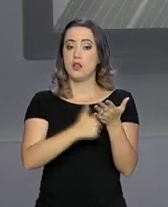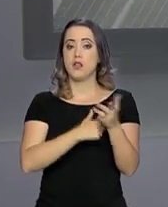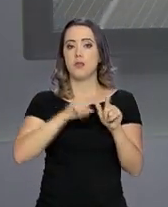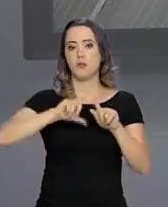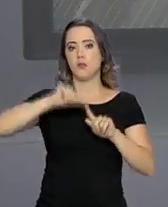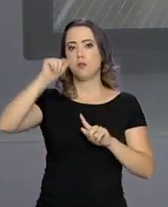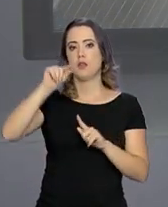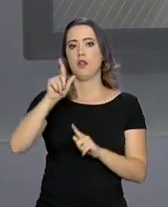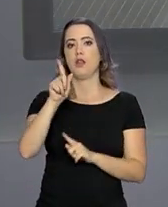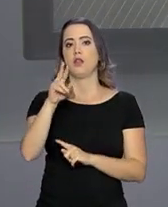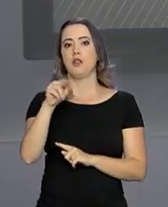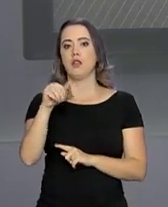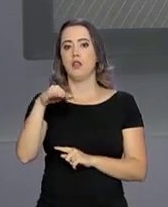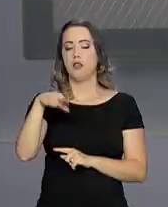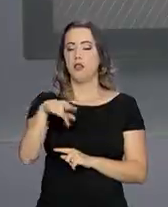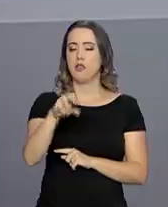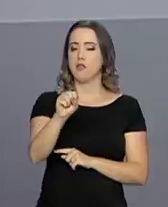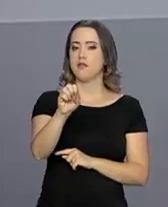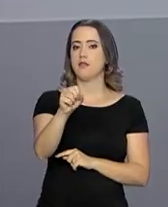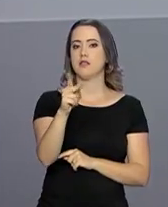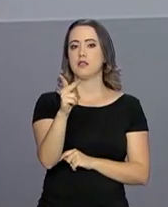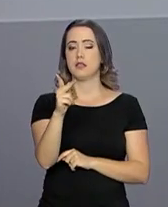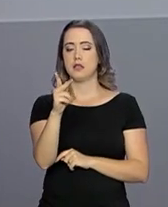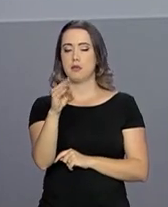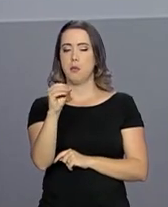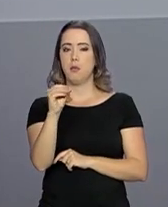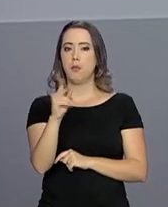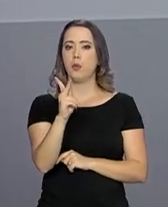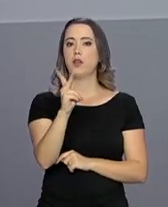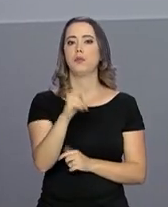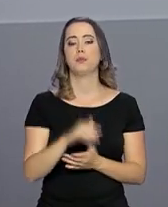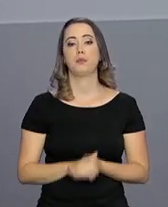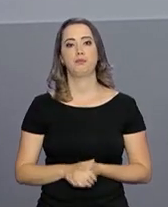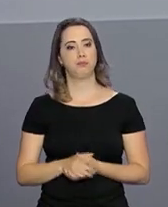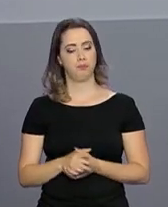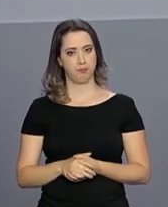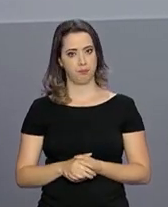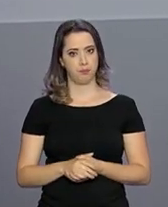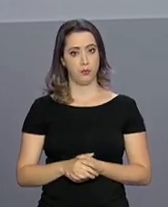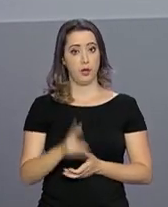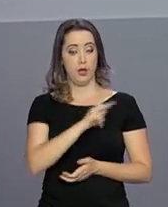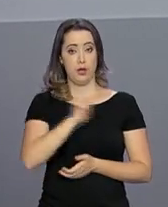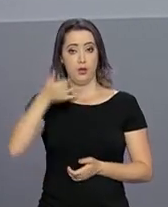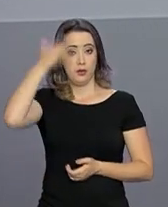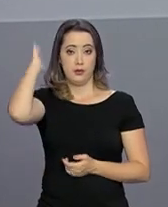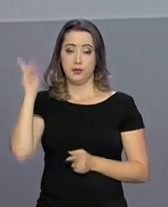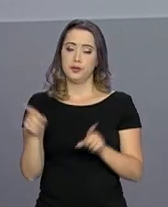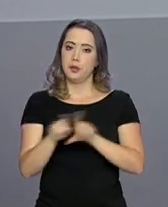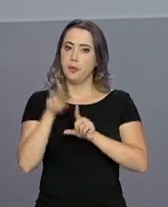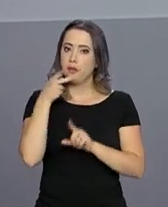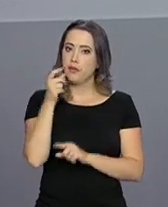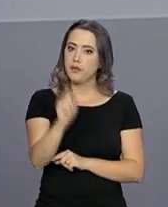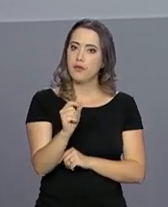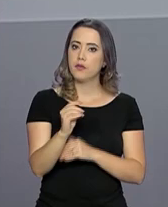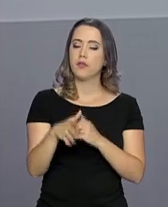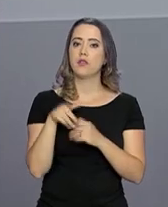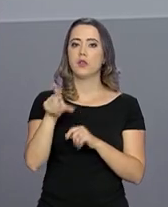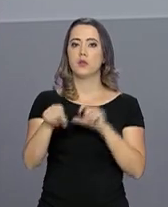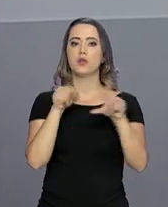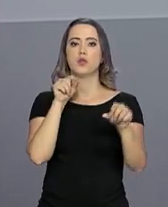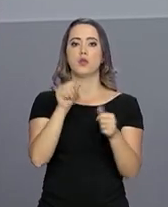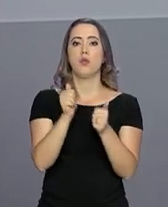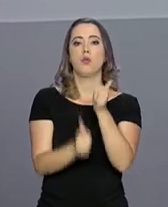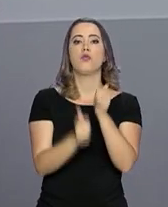homologado pelo Guinness Book. E agora há pouco, pelas redes sociais, o presidente Michel Temer falou sobre a escalação da